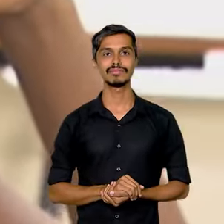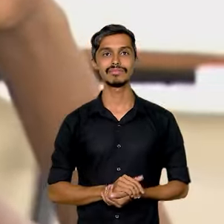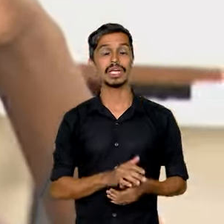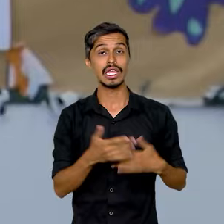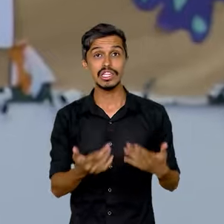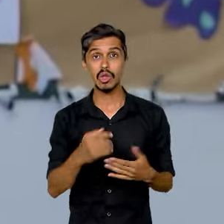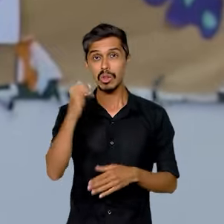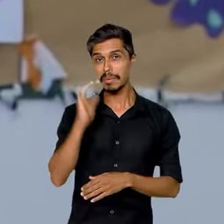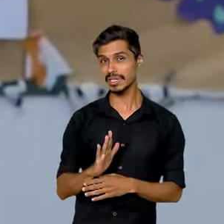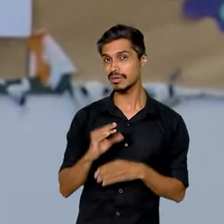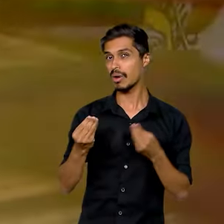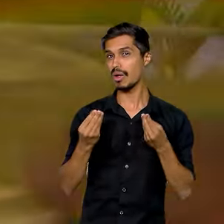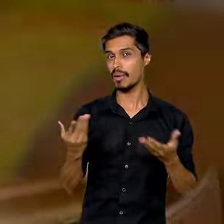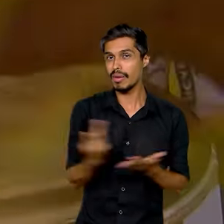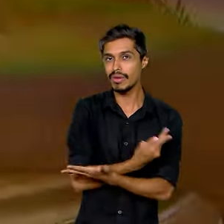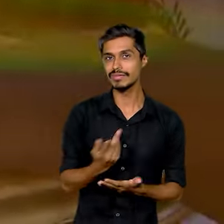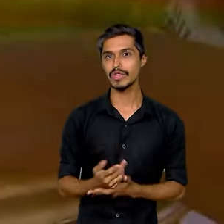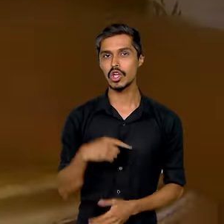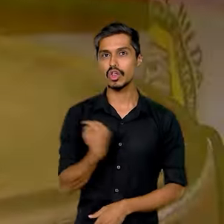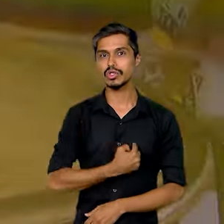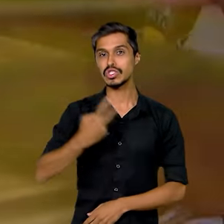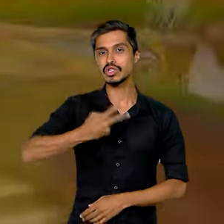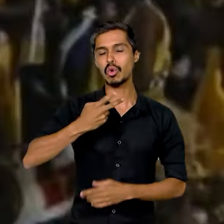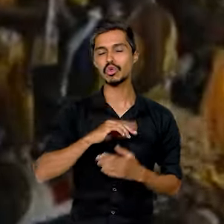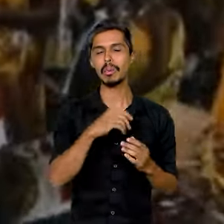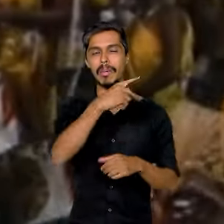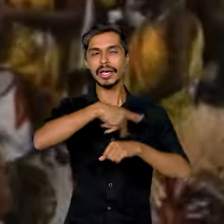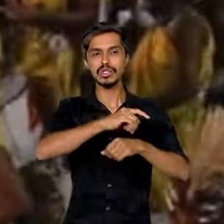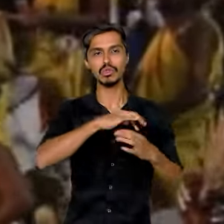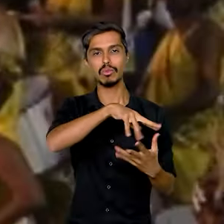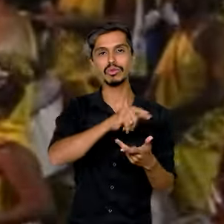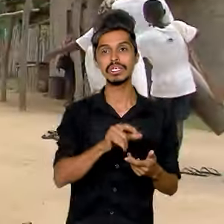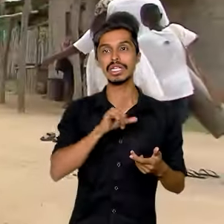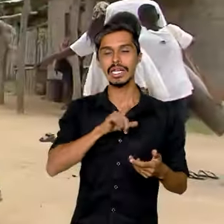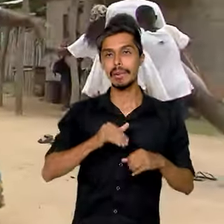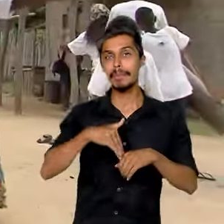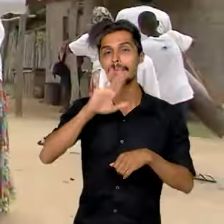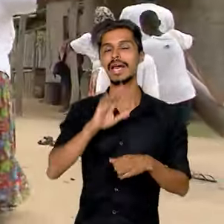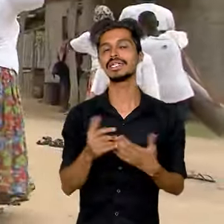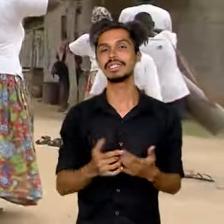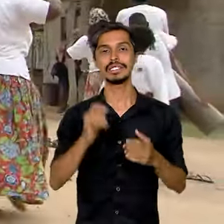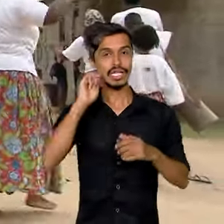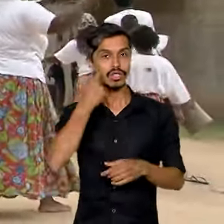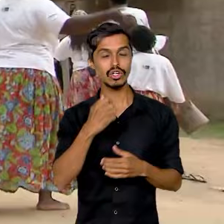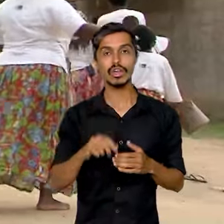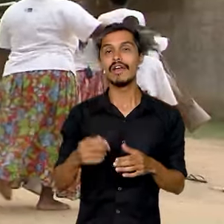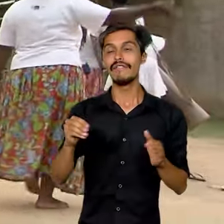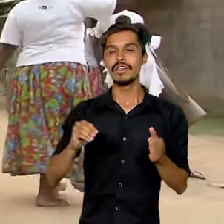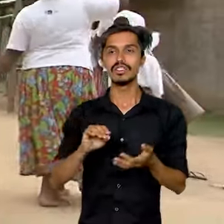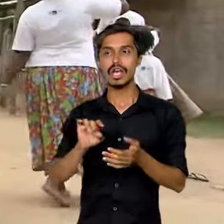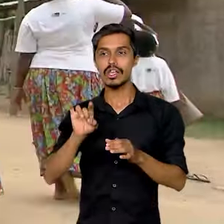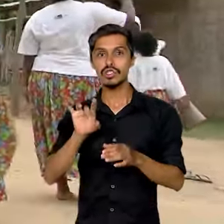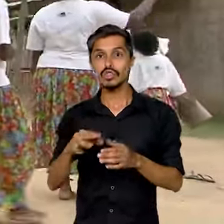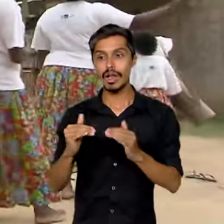E no Brasil? Somos o segundo país do mundo com mais negros, atrás apenas da Nigéria.